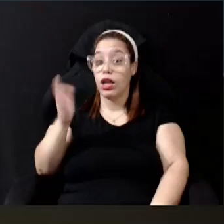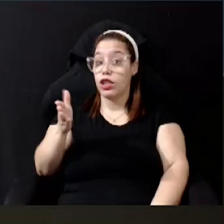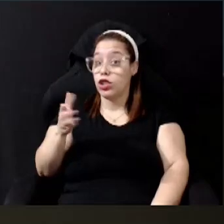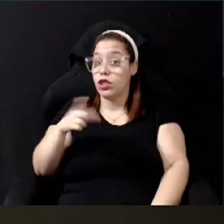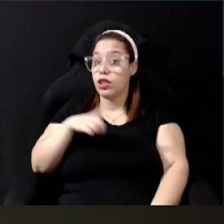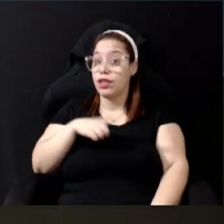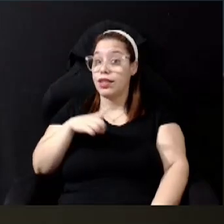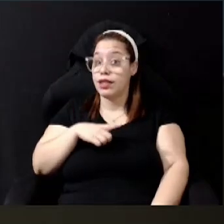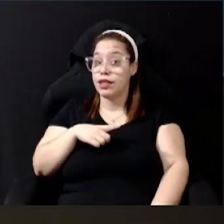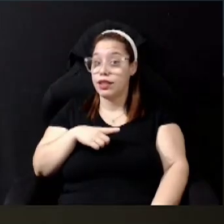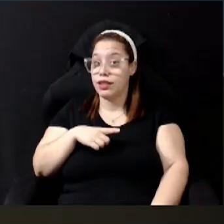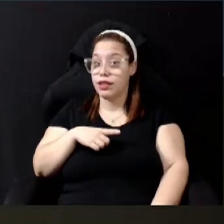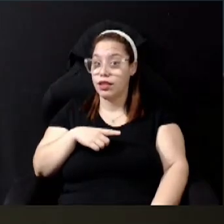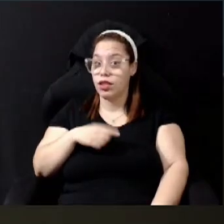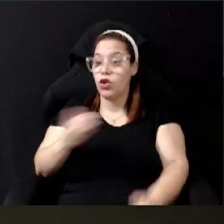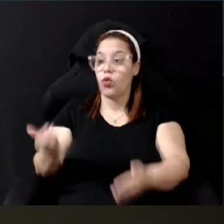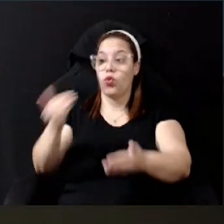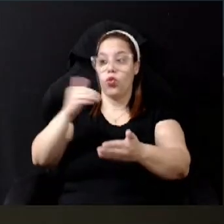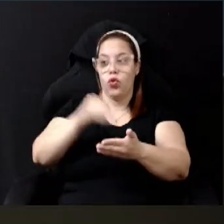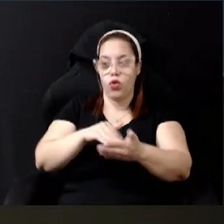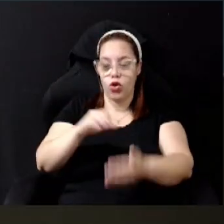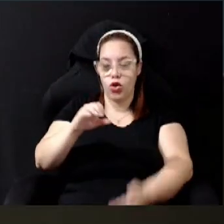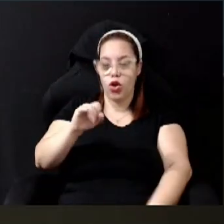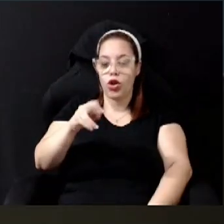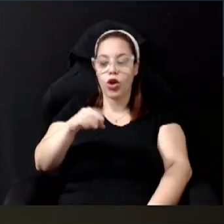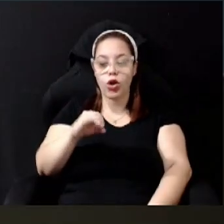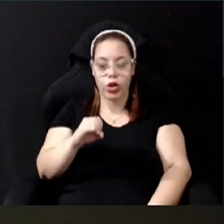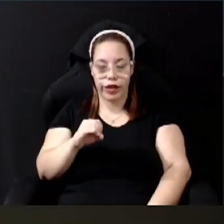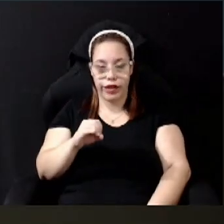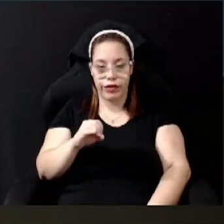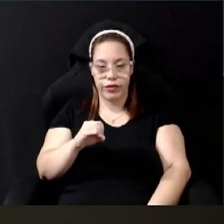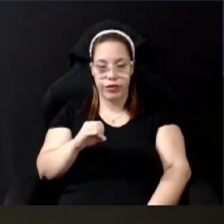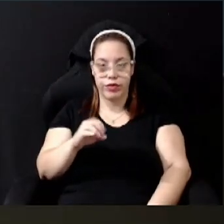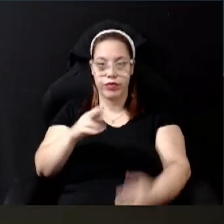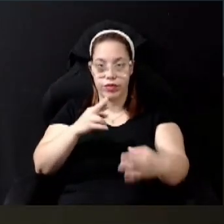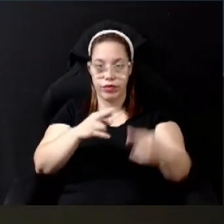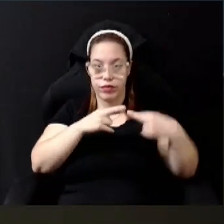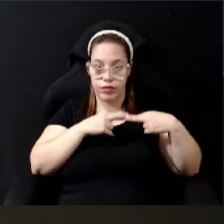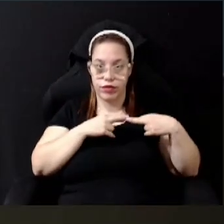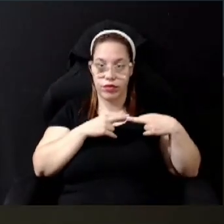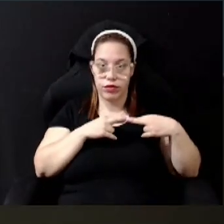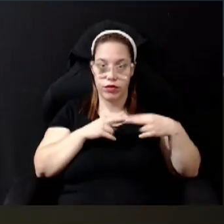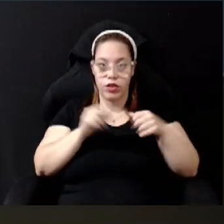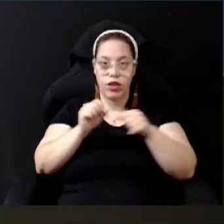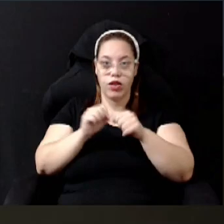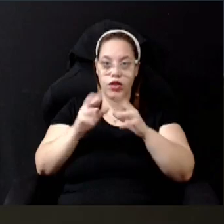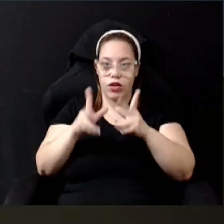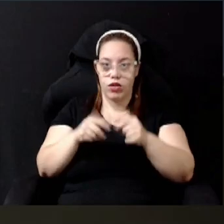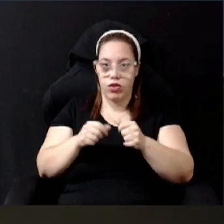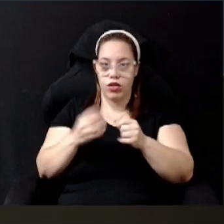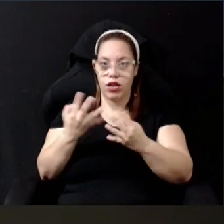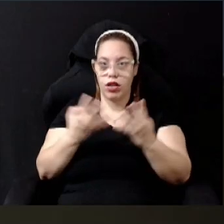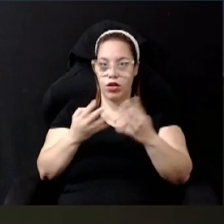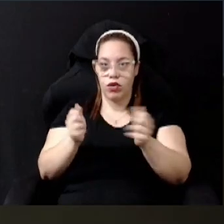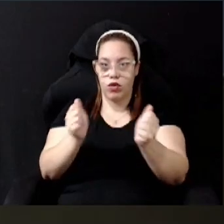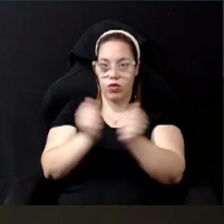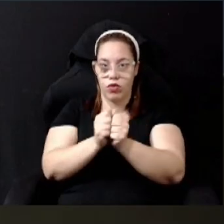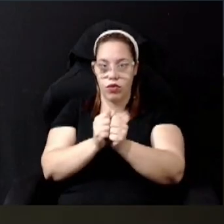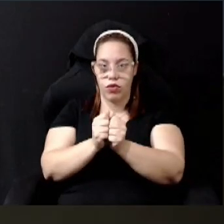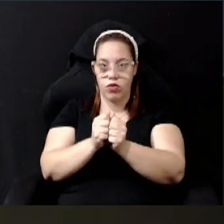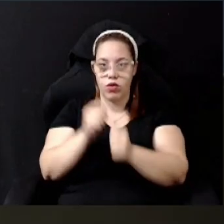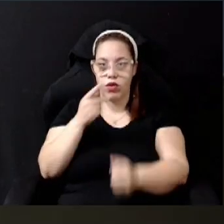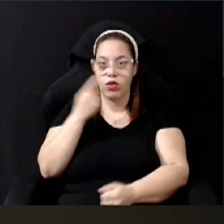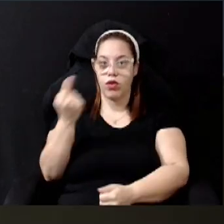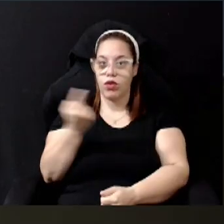você veio como sócia. Tá. E aí eu era responsável. A gente fez tudo a 4 mãos. Não vou falar que eu fiz sozinha.